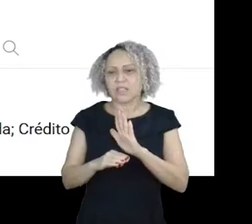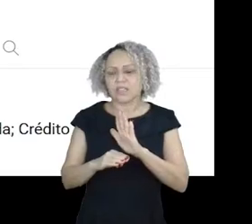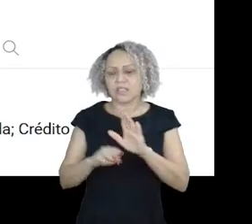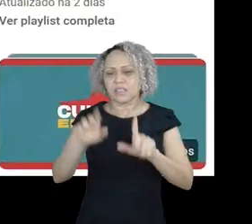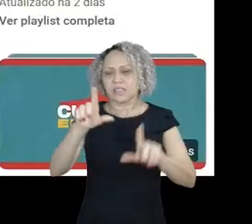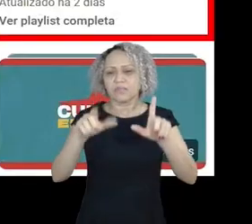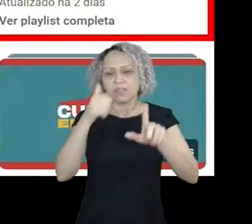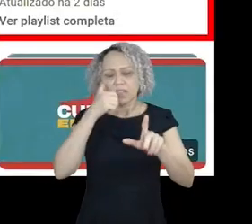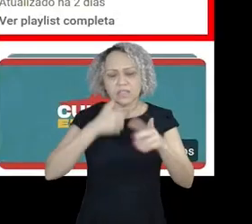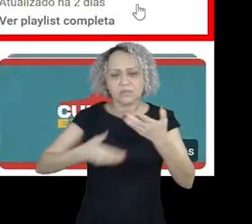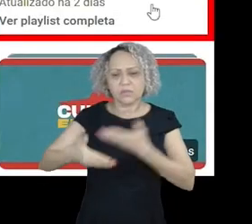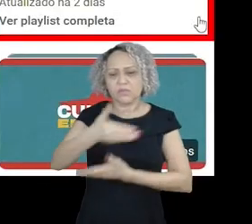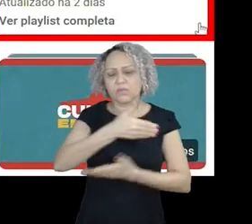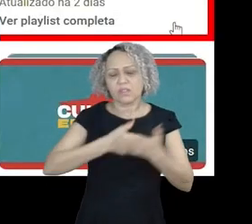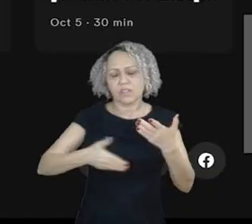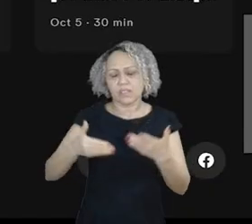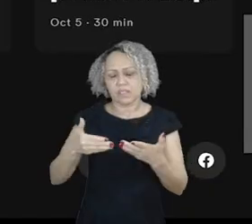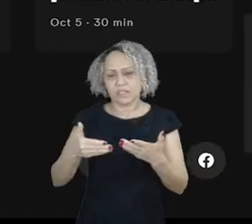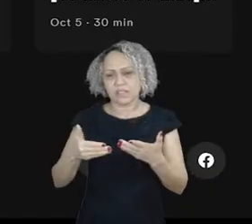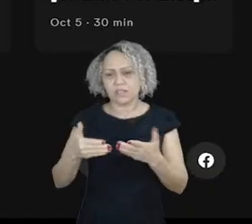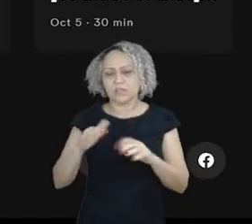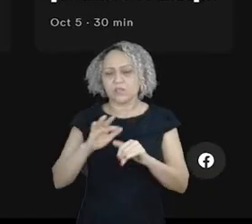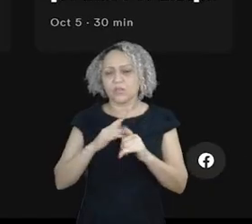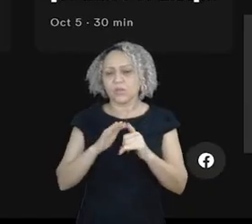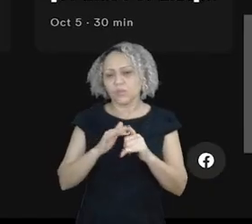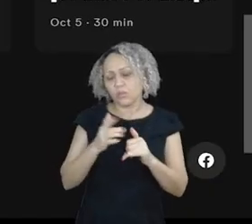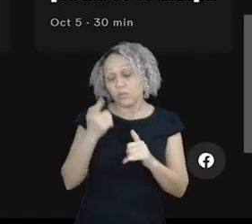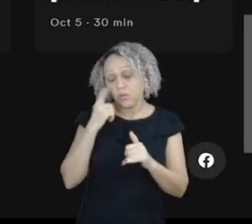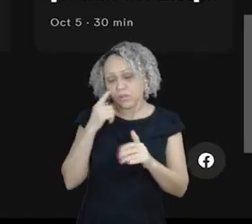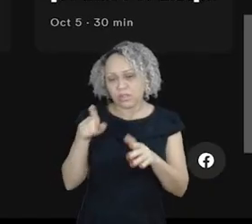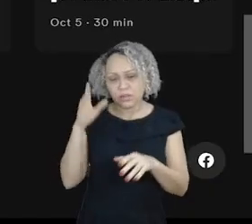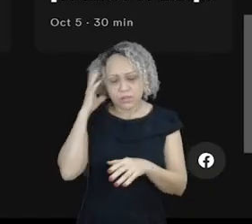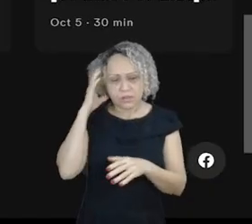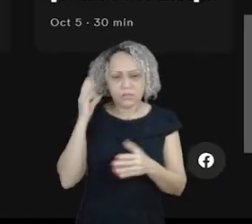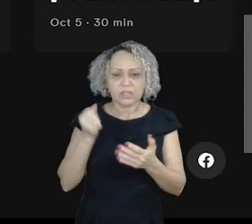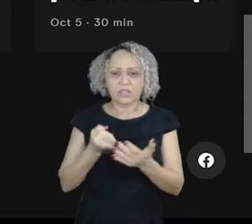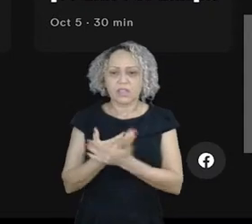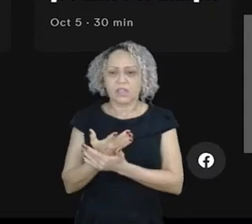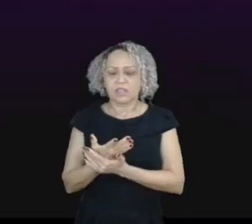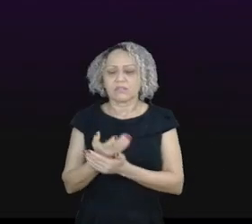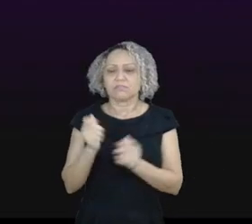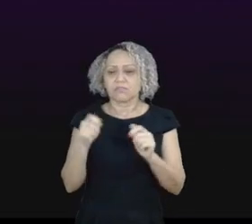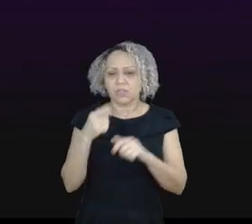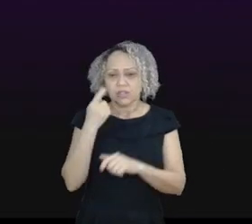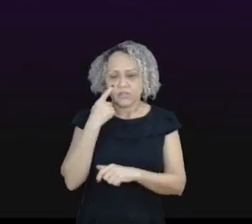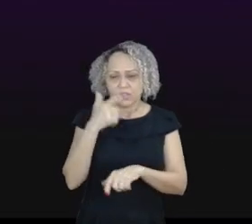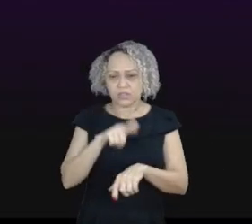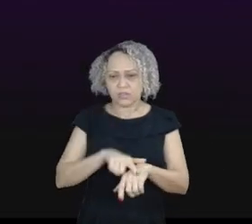Formação, no canal da TV PT no YouTube ou em formato de podcast no Spotify.